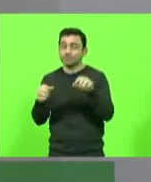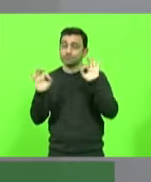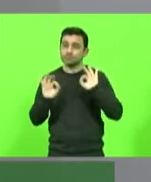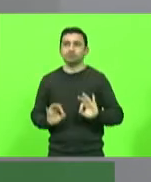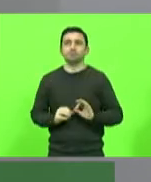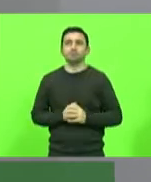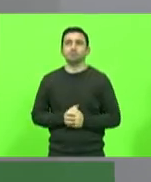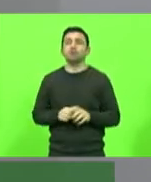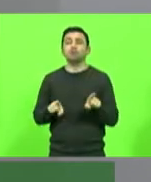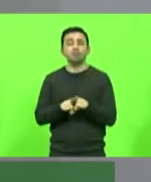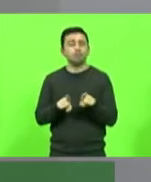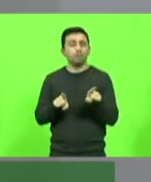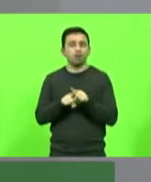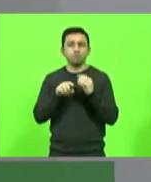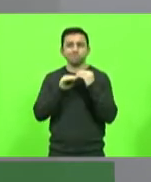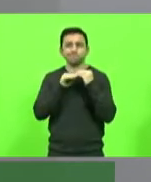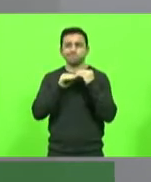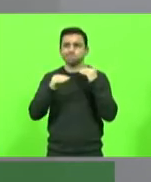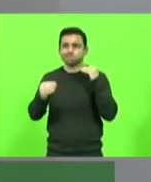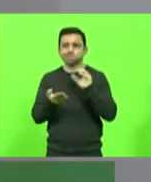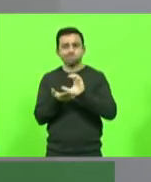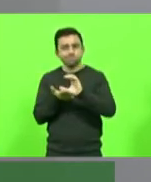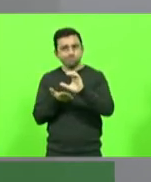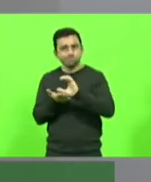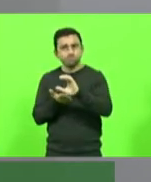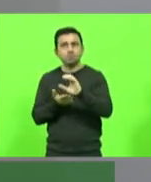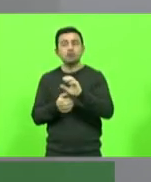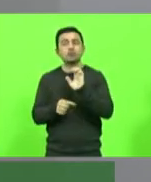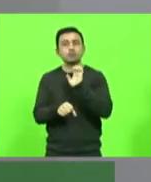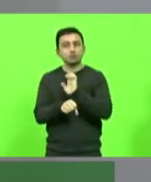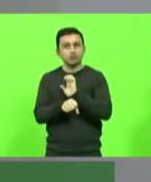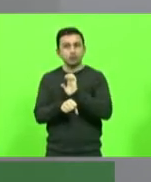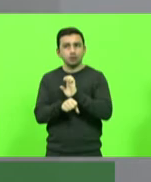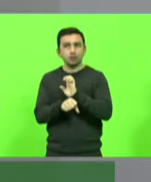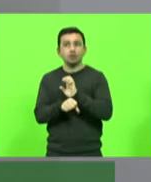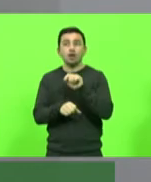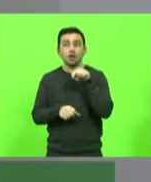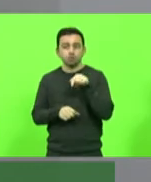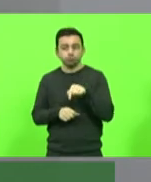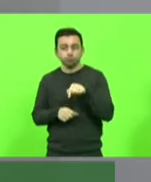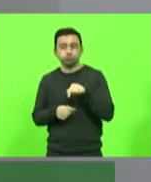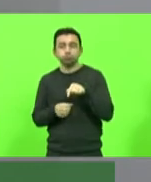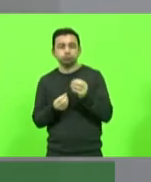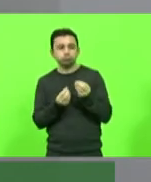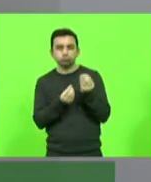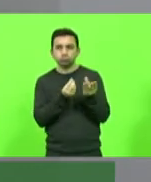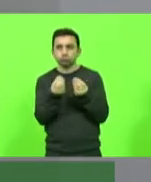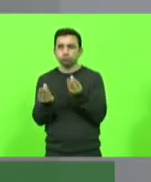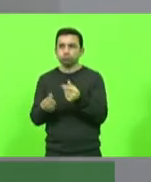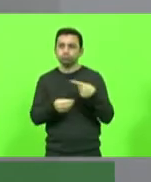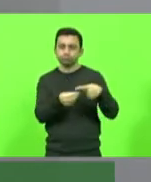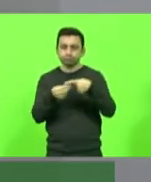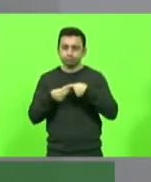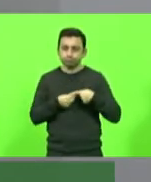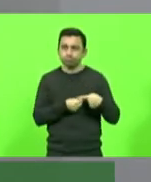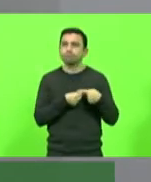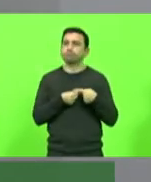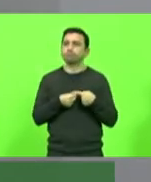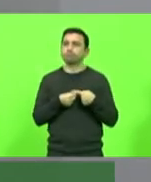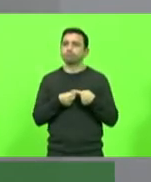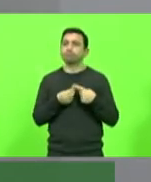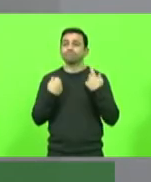a instabilidade no repasse dos estados do estado aos municípios, que precisa